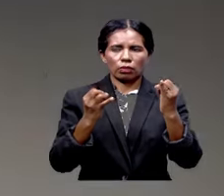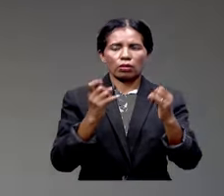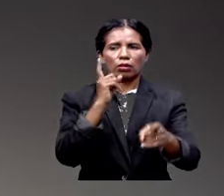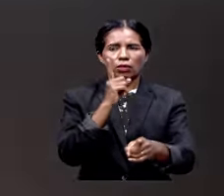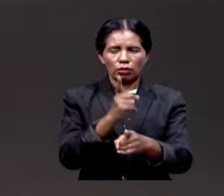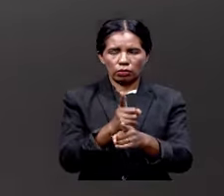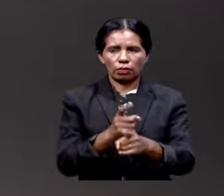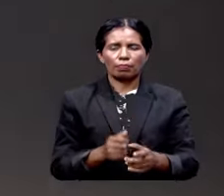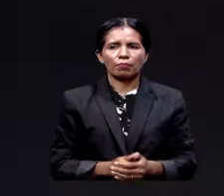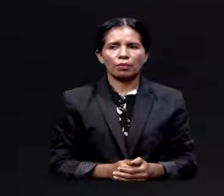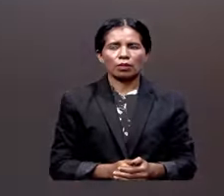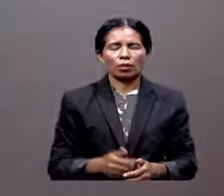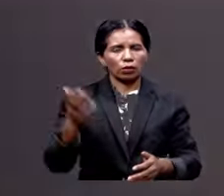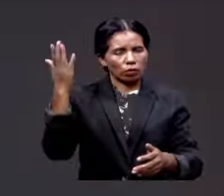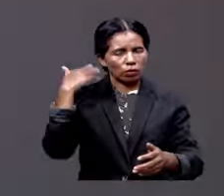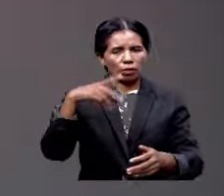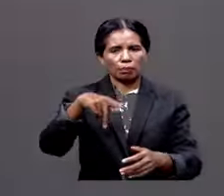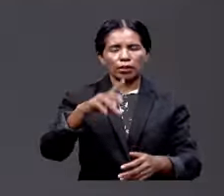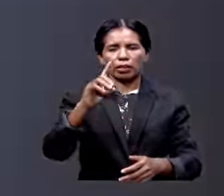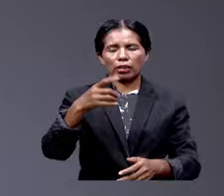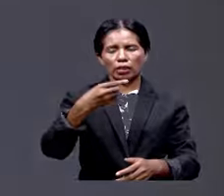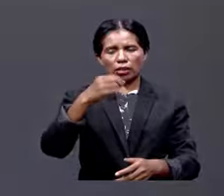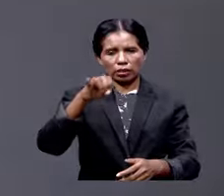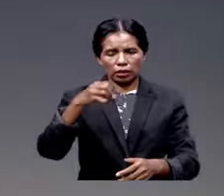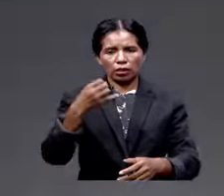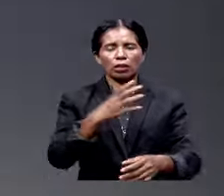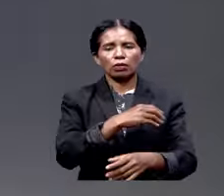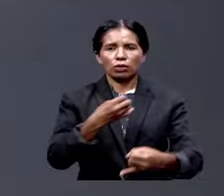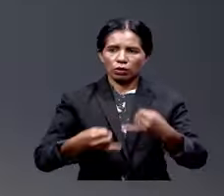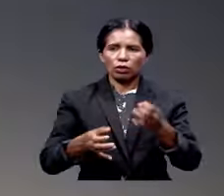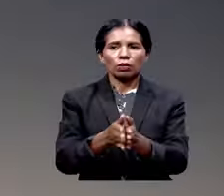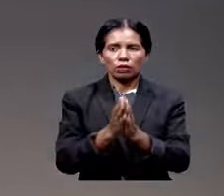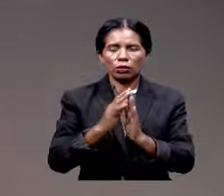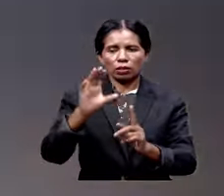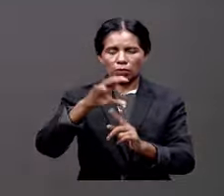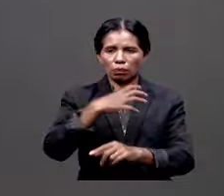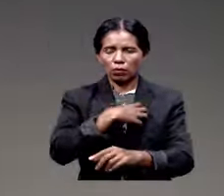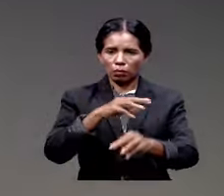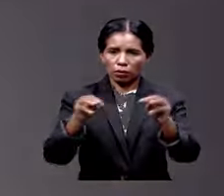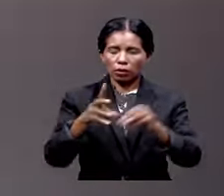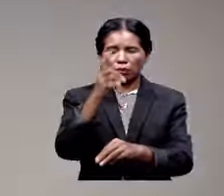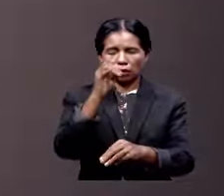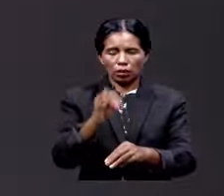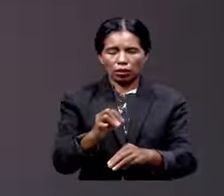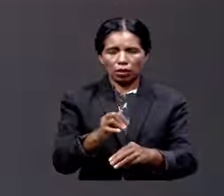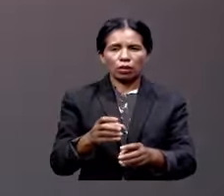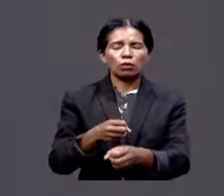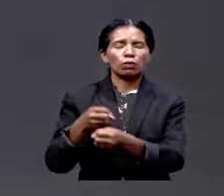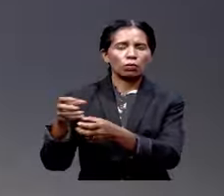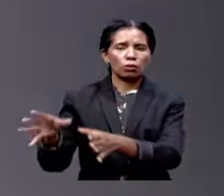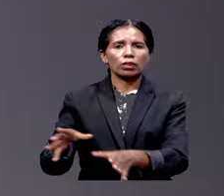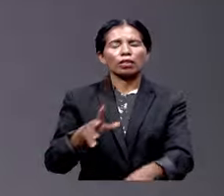Los. Antes, na Provedoria de Direitos Humanos na Justiça, o comandante Penetele Município dele, a tu liberta professor Cira